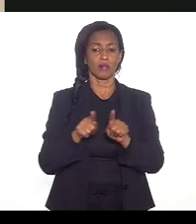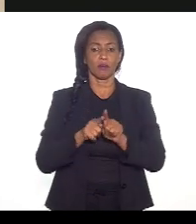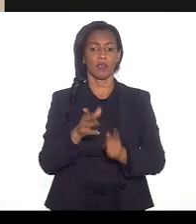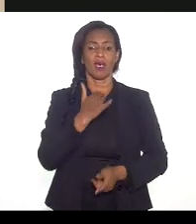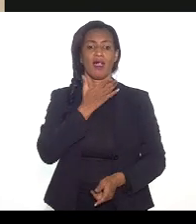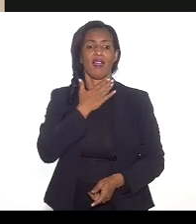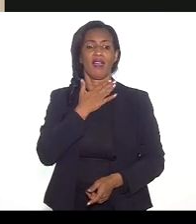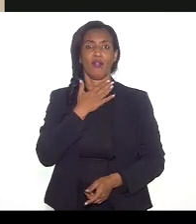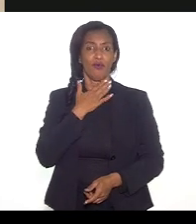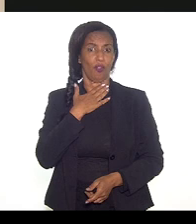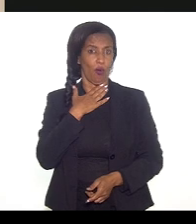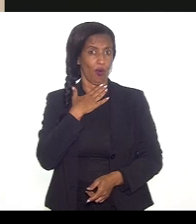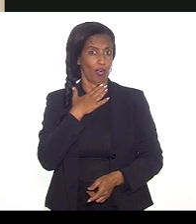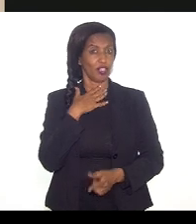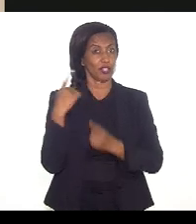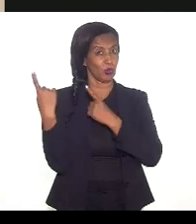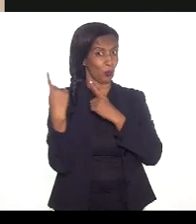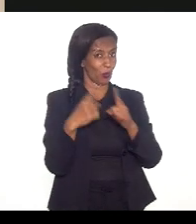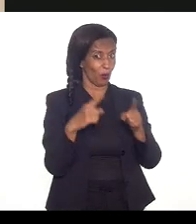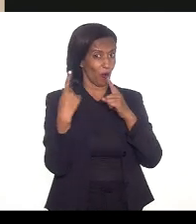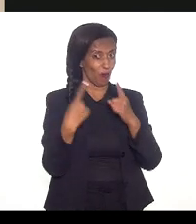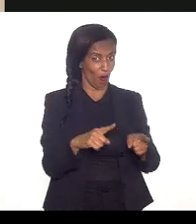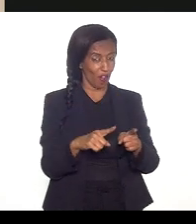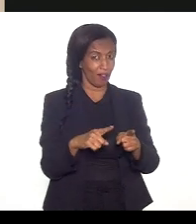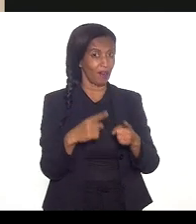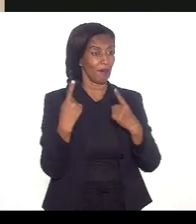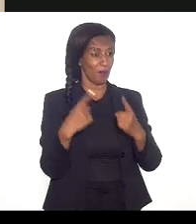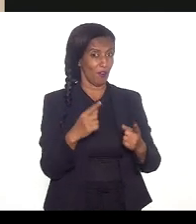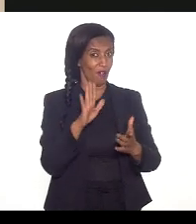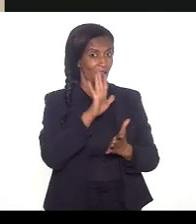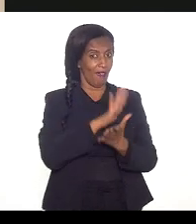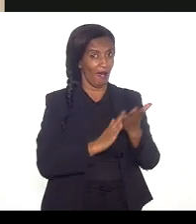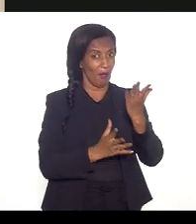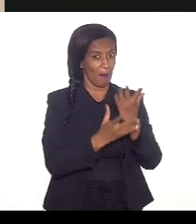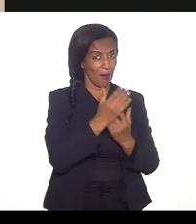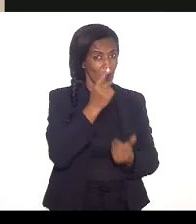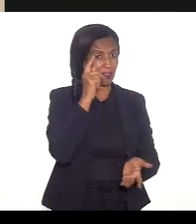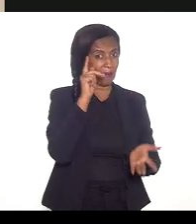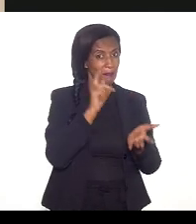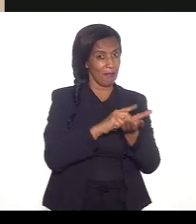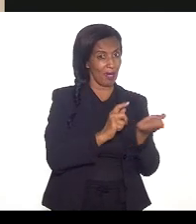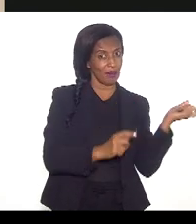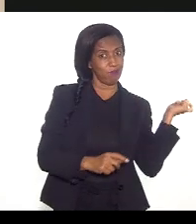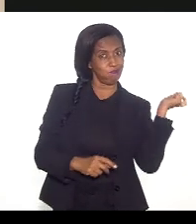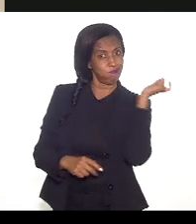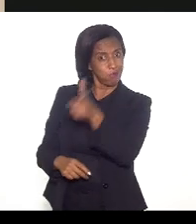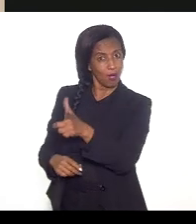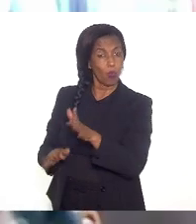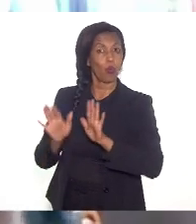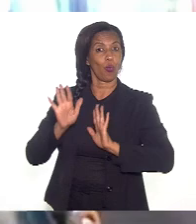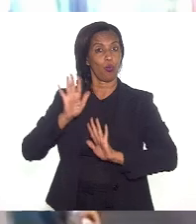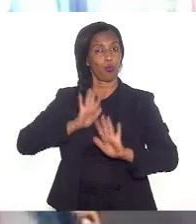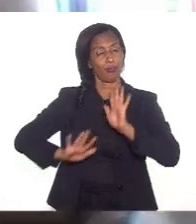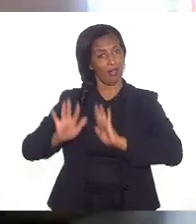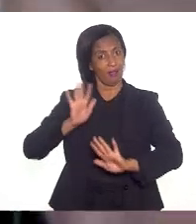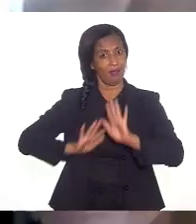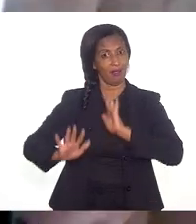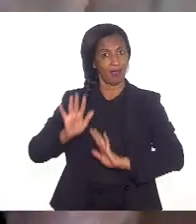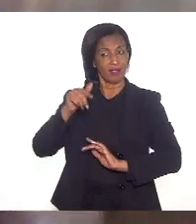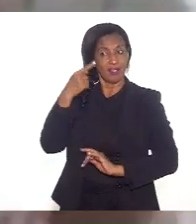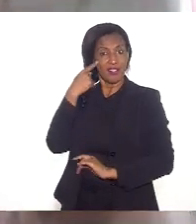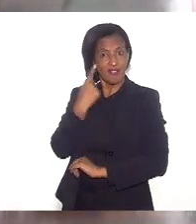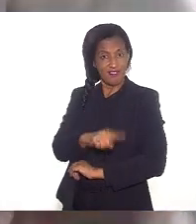que atiça a mão que apedreja. Então, a gente sempre tem que ver que uma